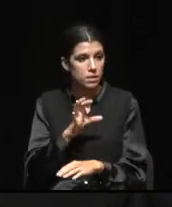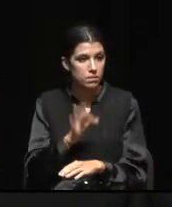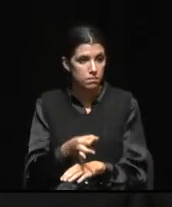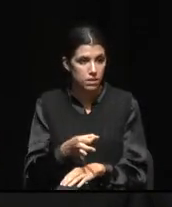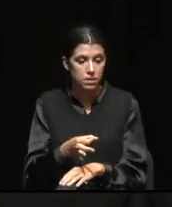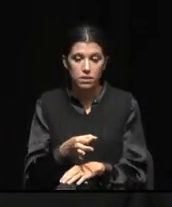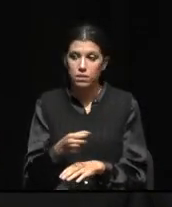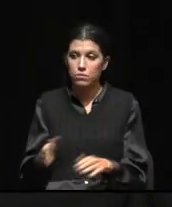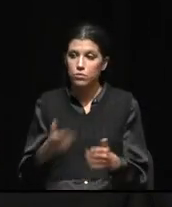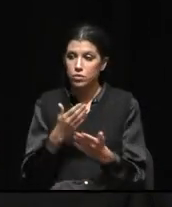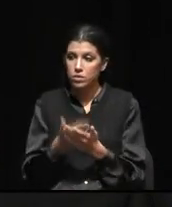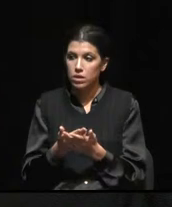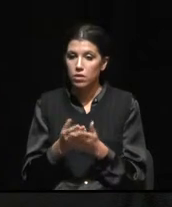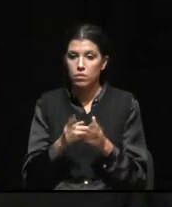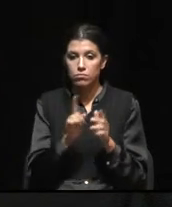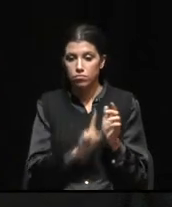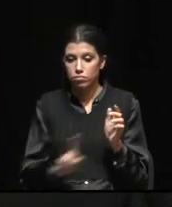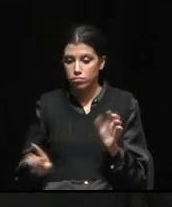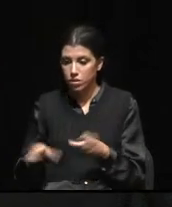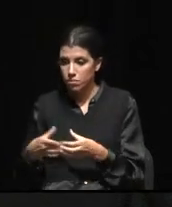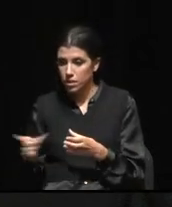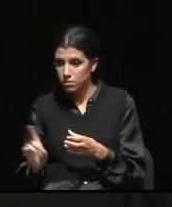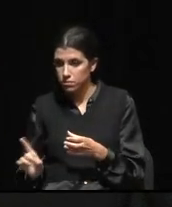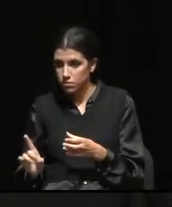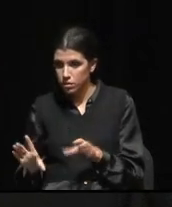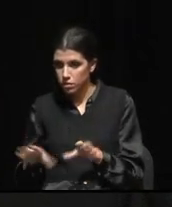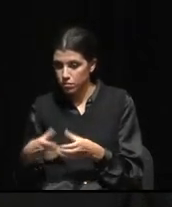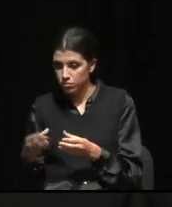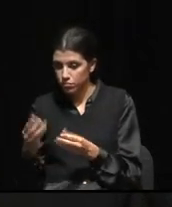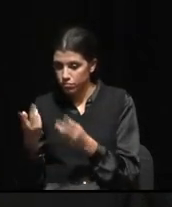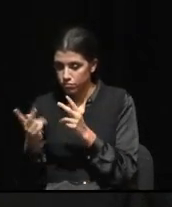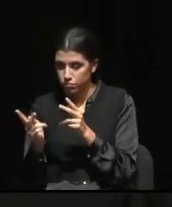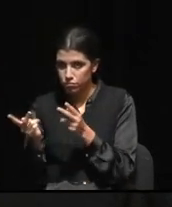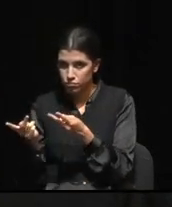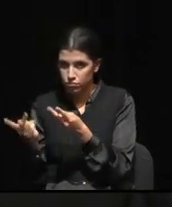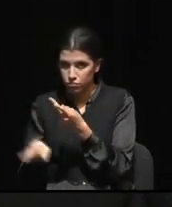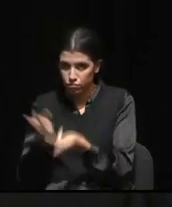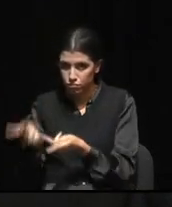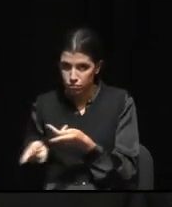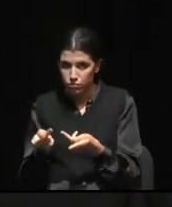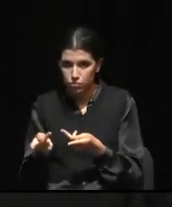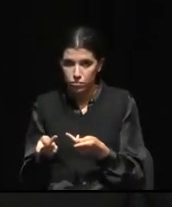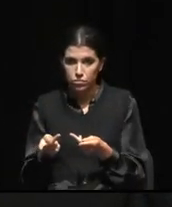chega será a primeira comissão Ok então vamos votar a moção